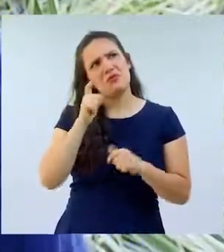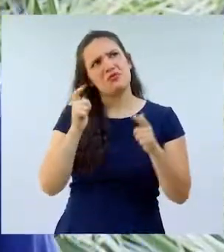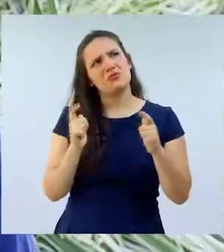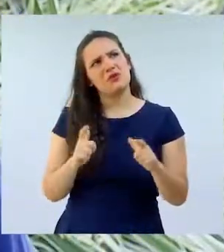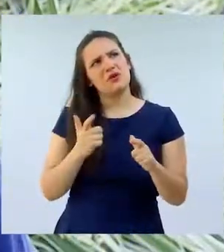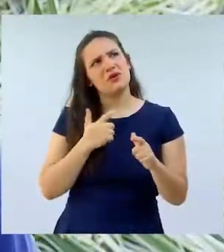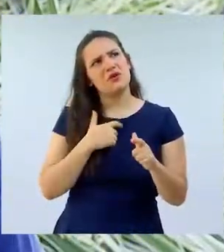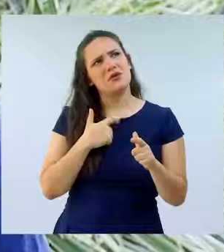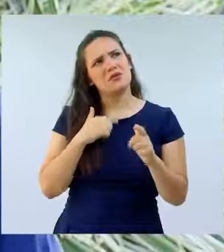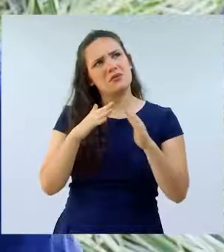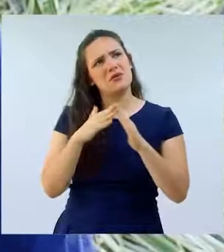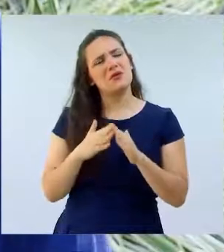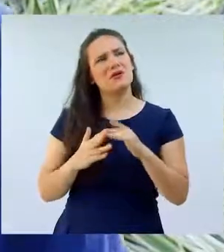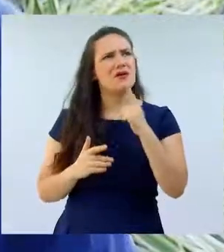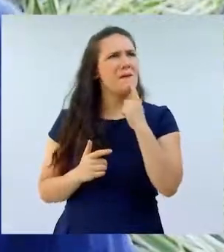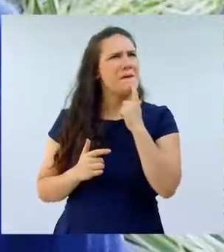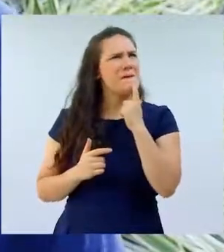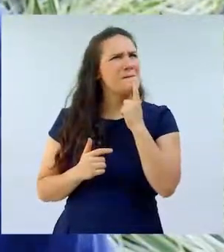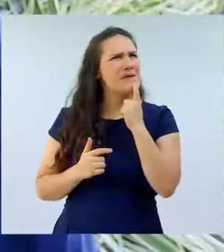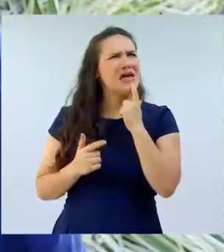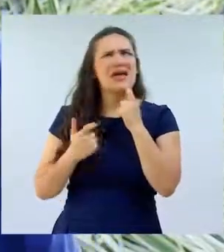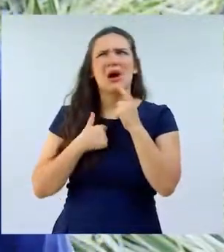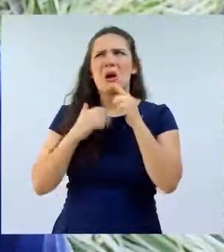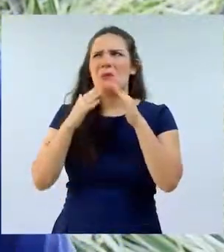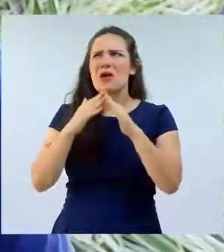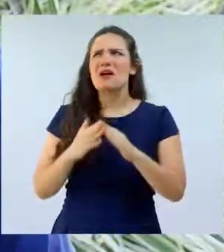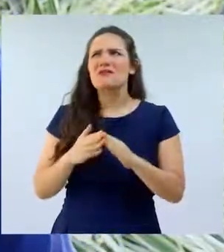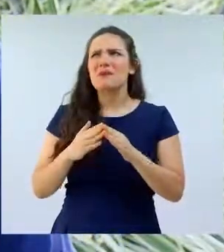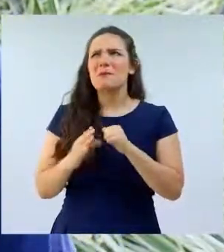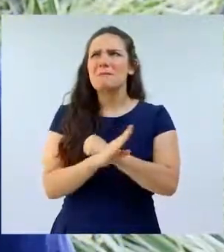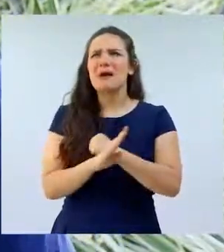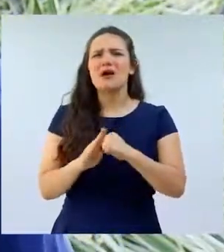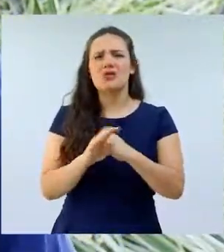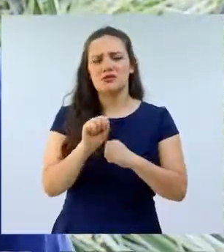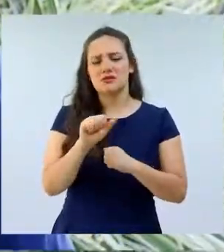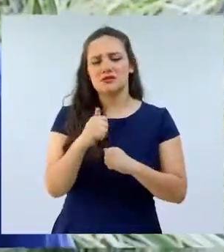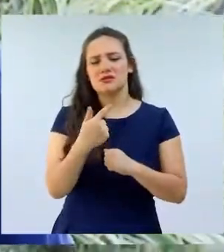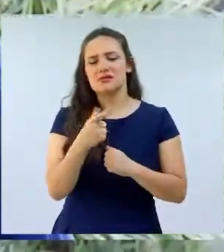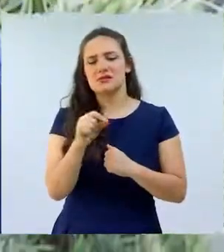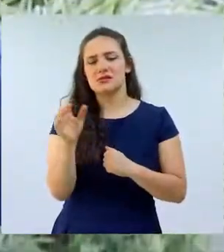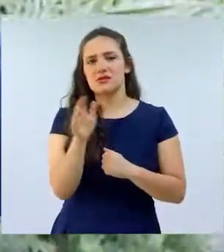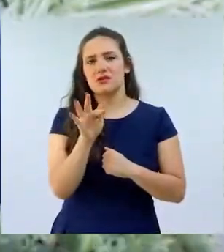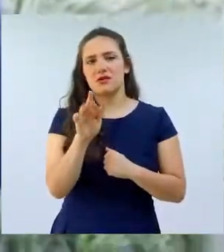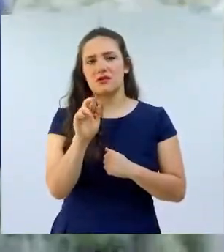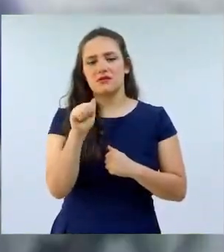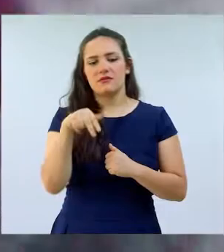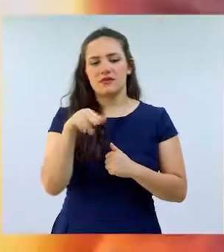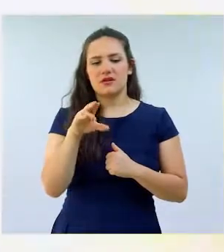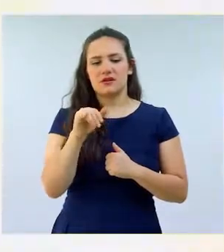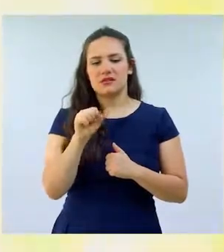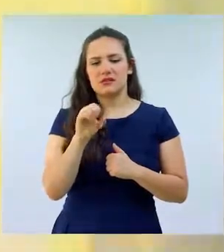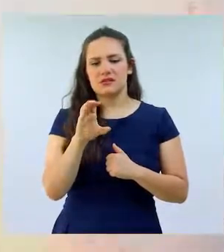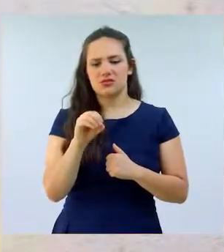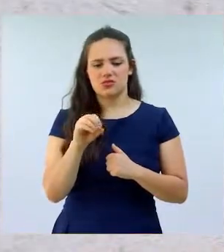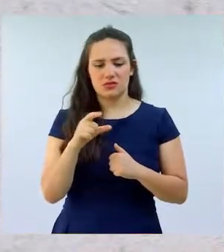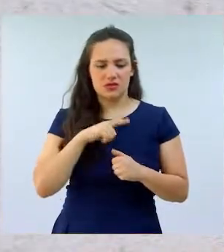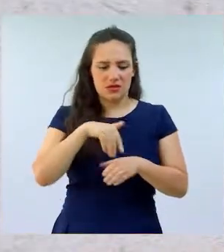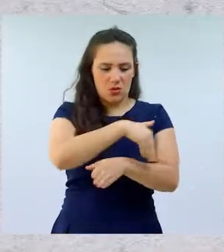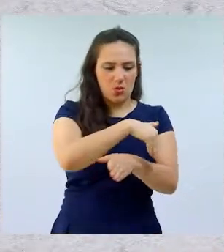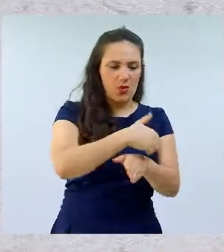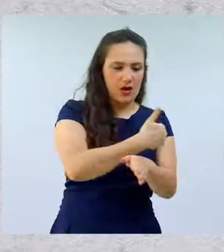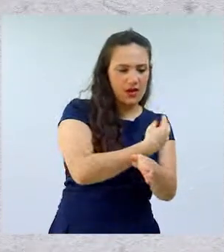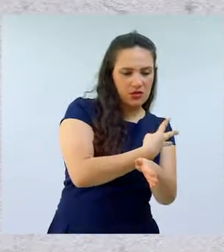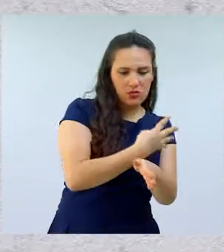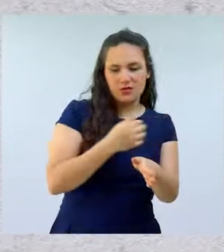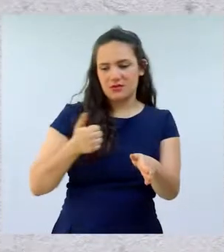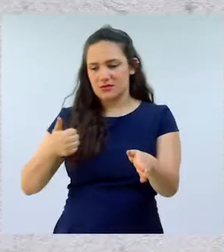engano, quando eu nasci, eu estava aqui morando no bairro São Francisco. São Francisco? Na Travessa Santos Dumont, entre a 14 e a